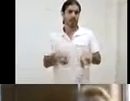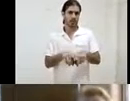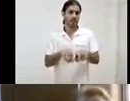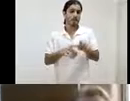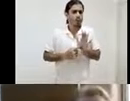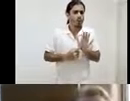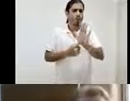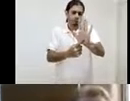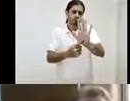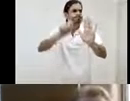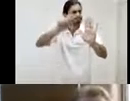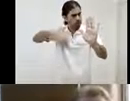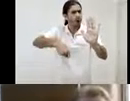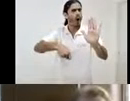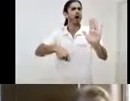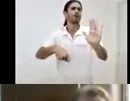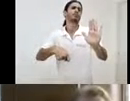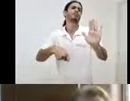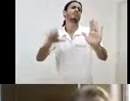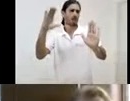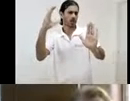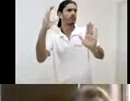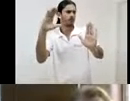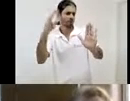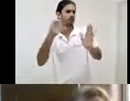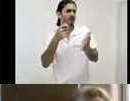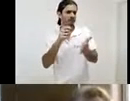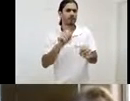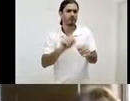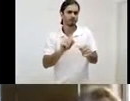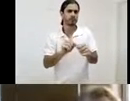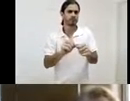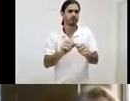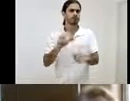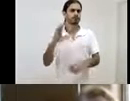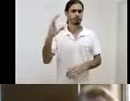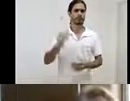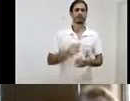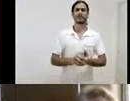Mas, a partir do século XIX, tomam por base, então, os paradigmas